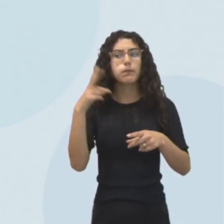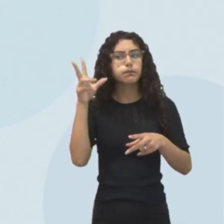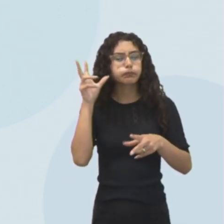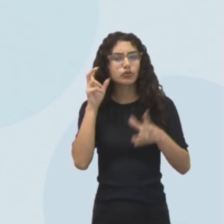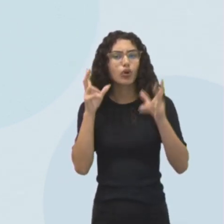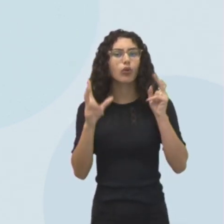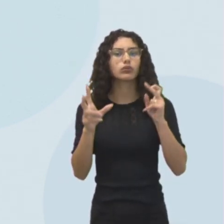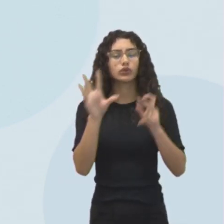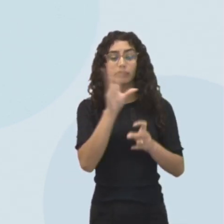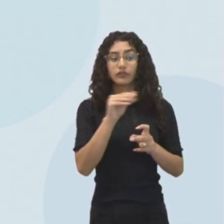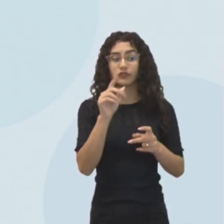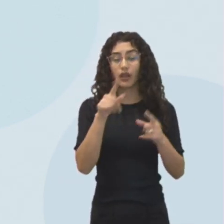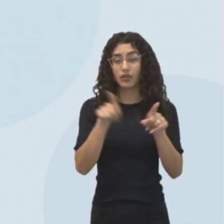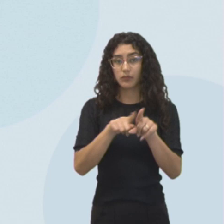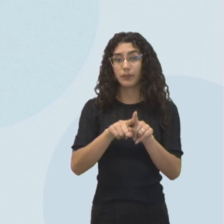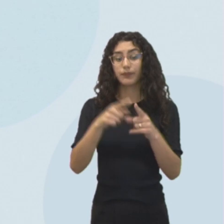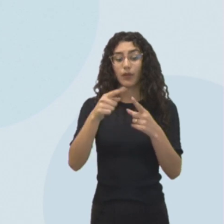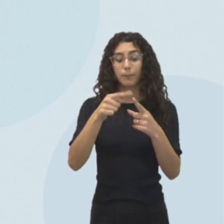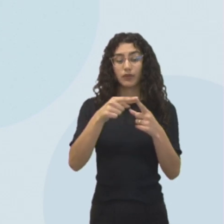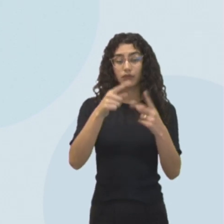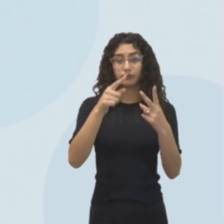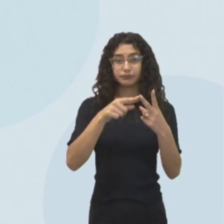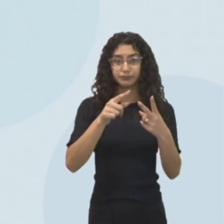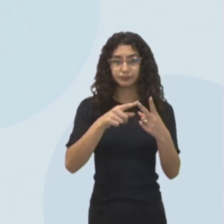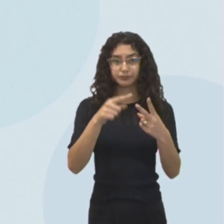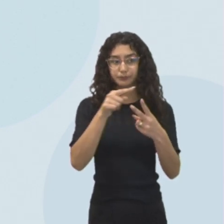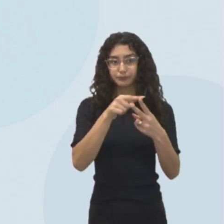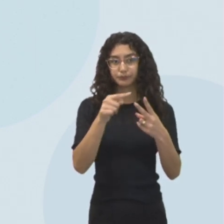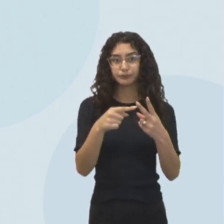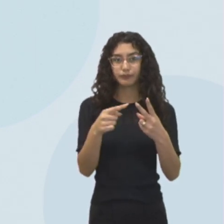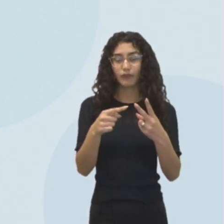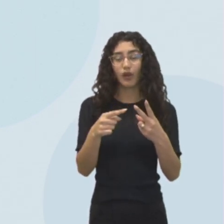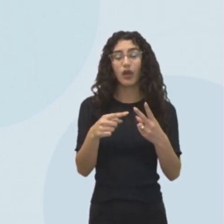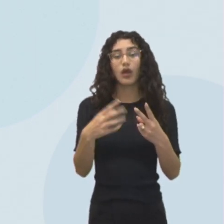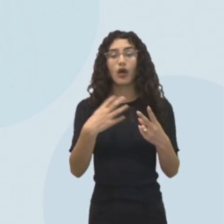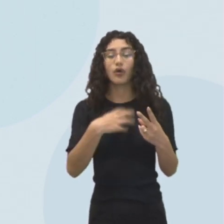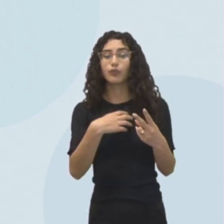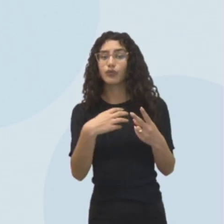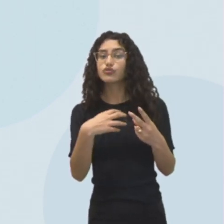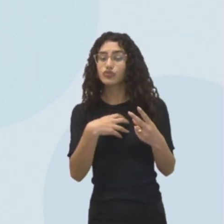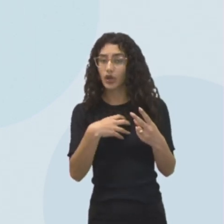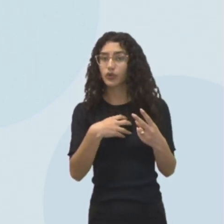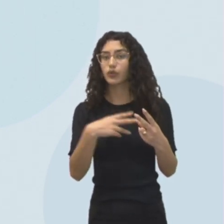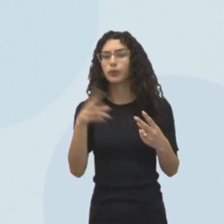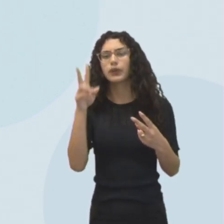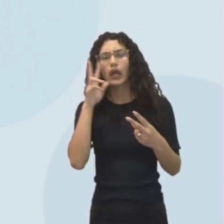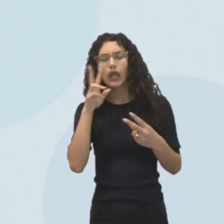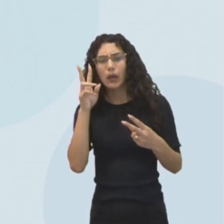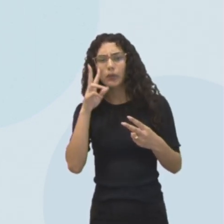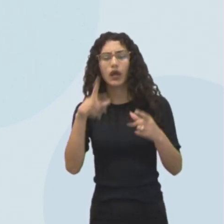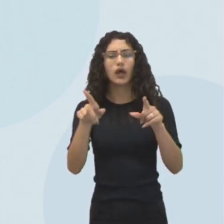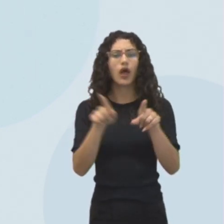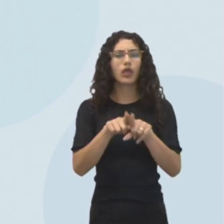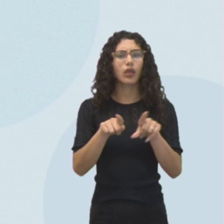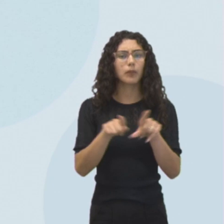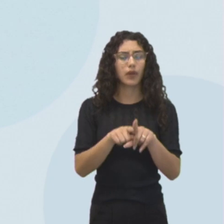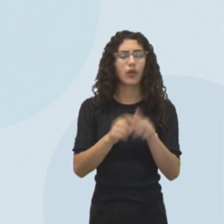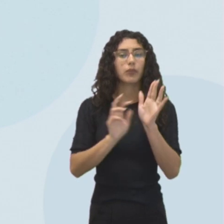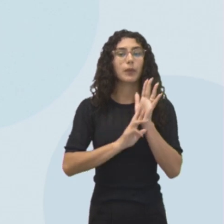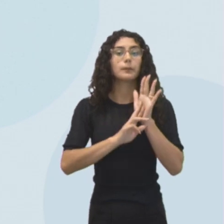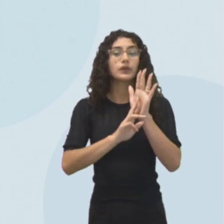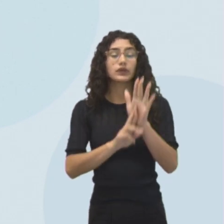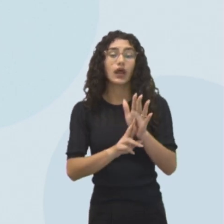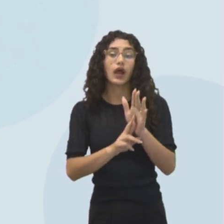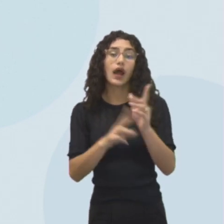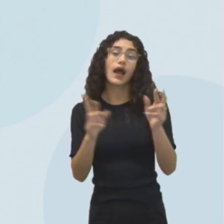aqui. A música e o efeito sonoro, eles servem como evocação e como lembranças para ilustrar,